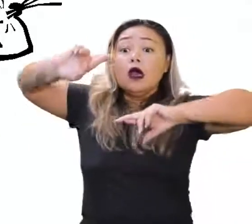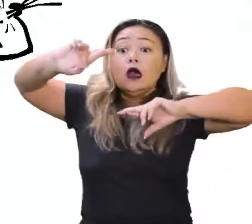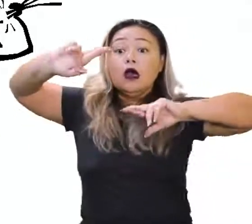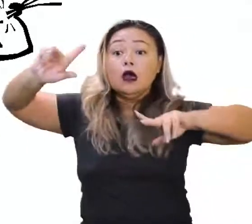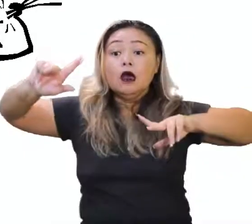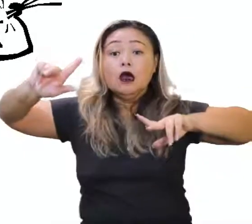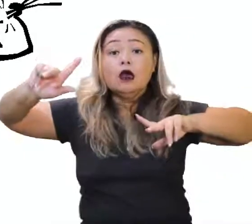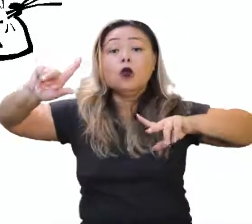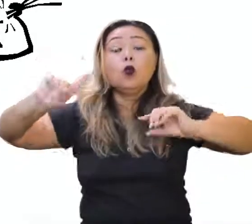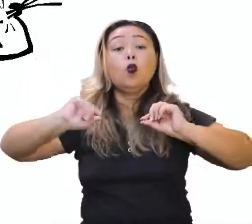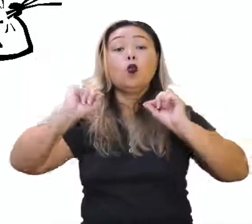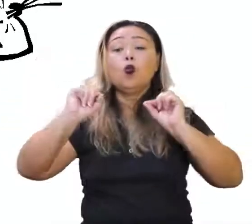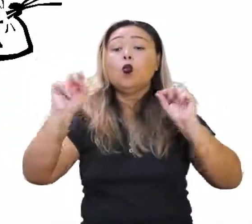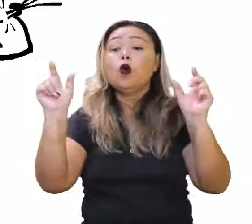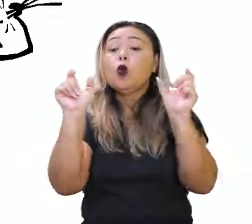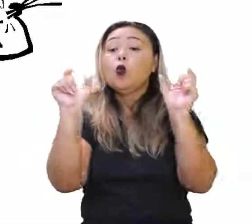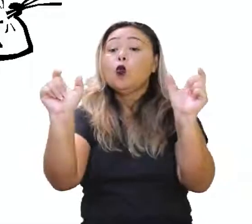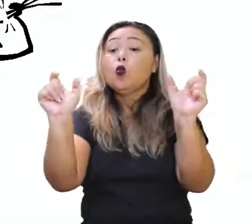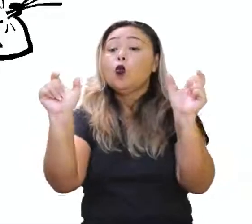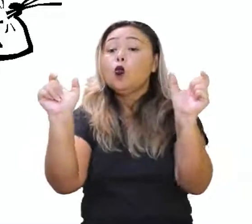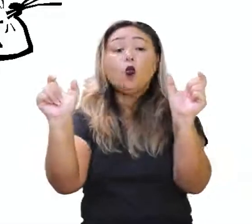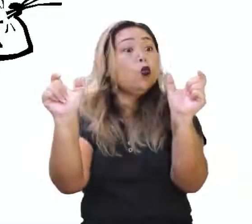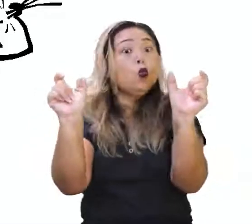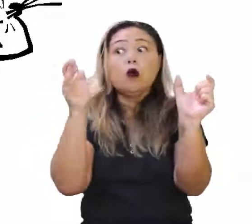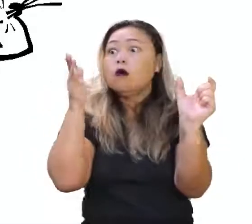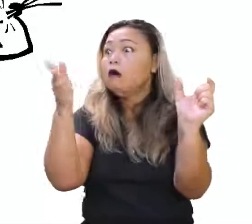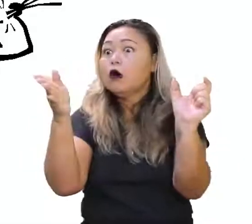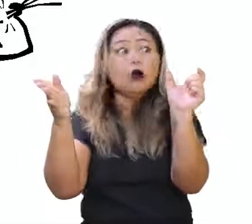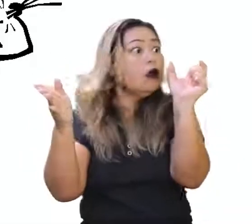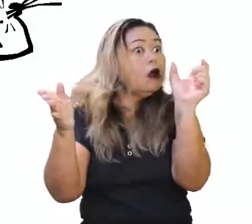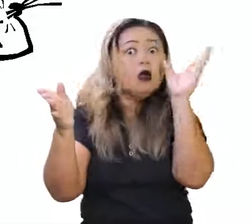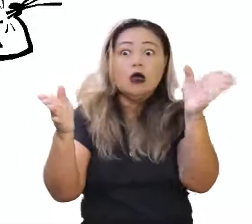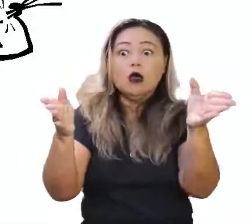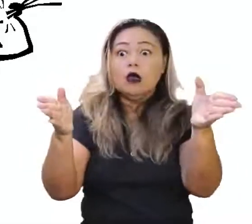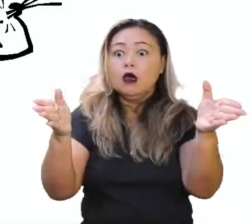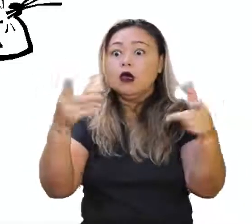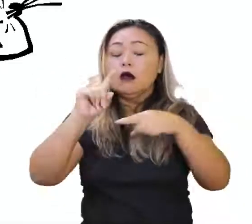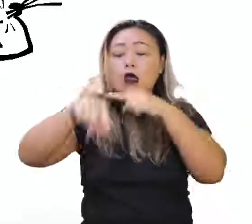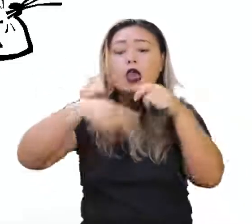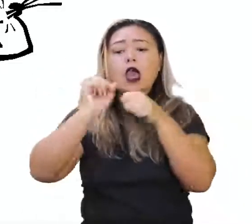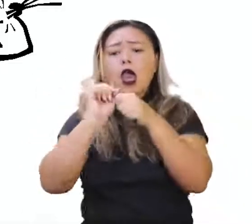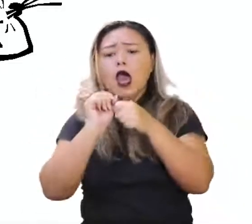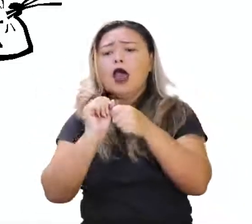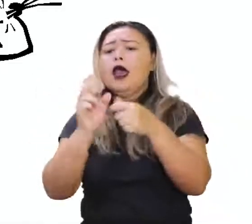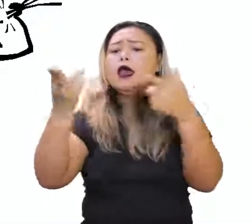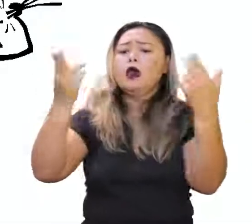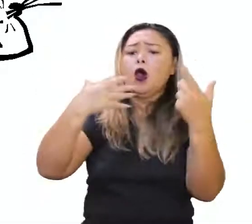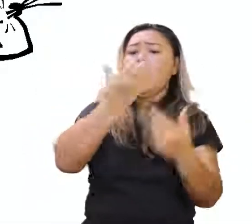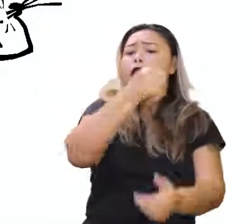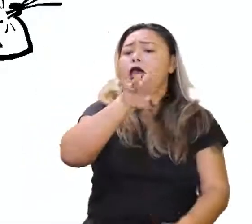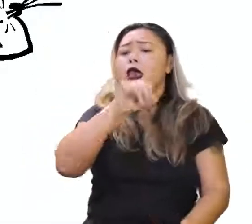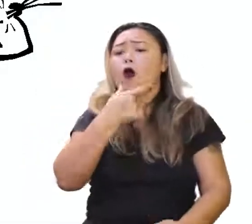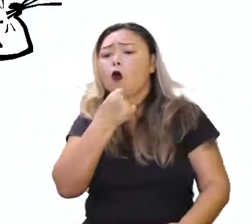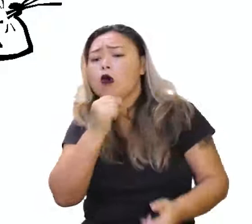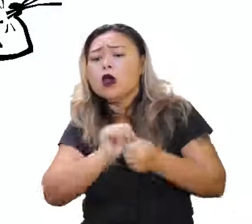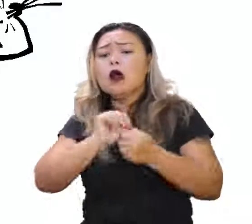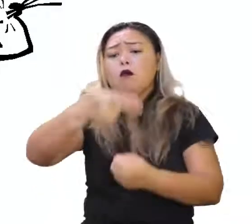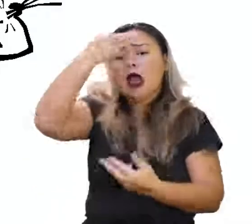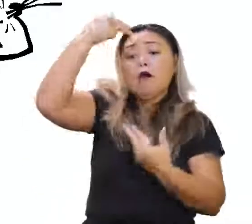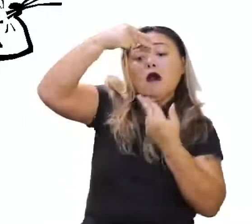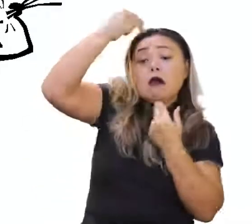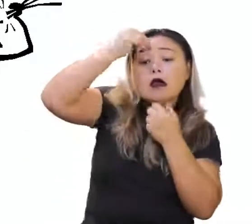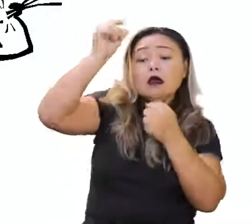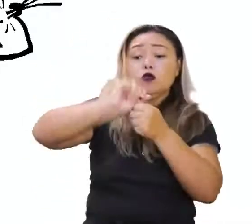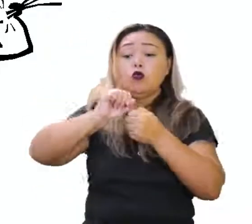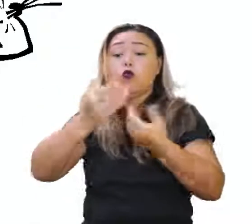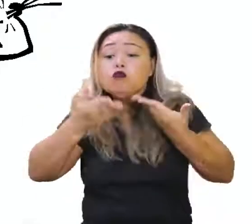diferença, sobre o nome designado para a criação desses animais, é carneiro, bode, ovelha,